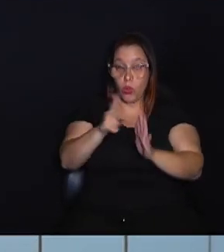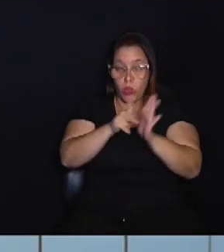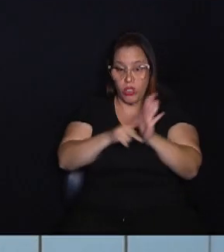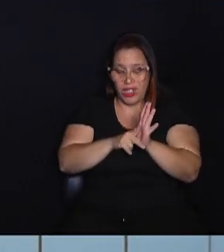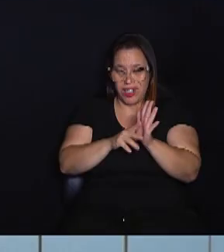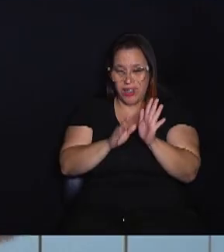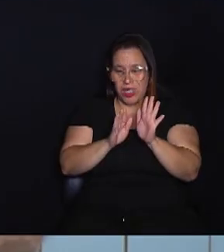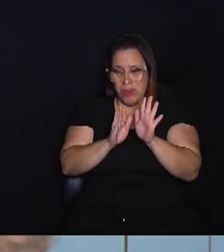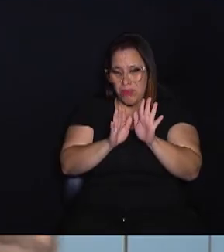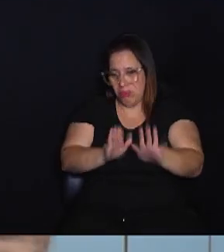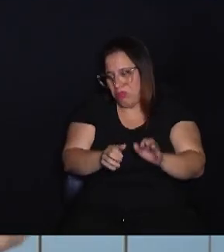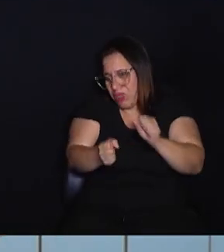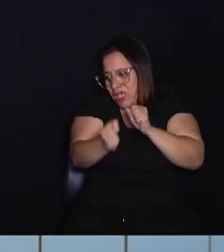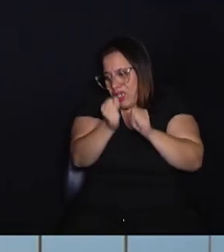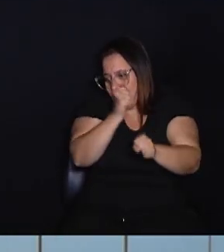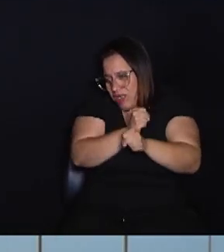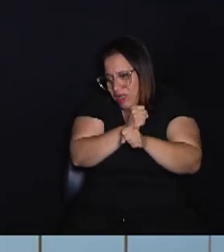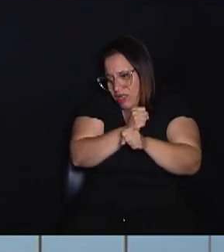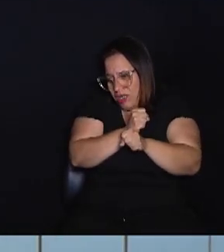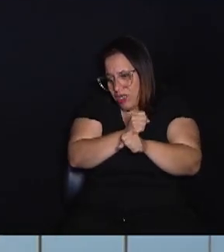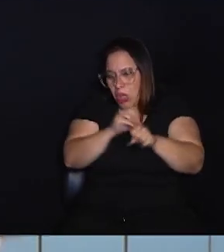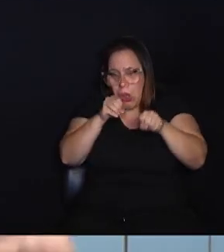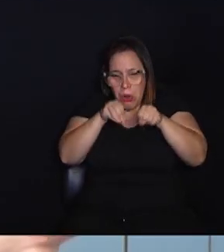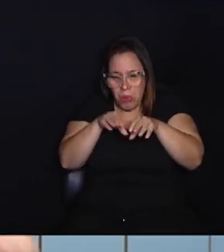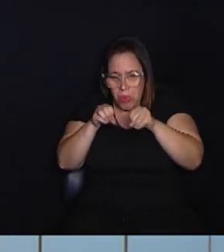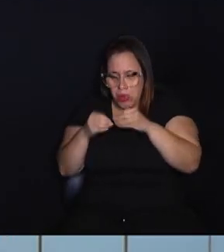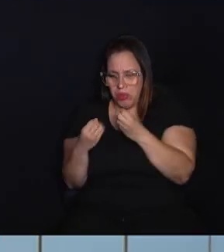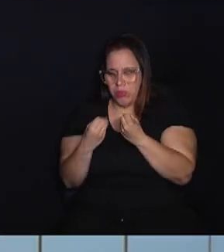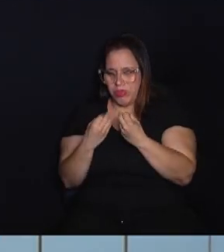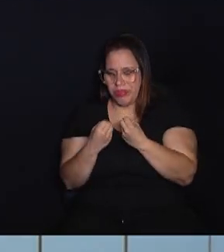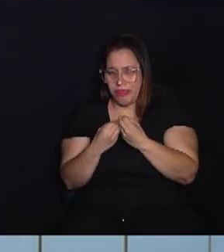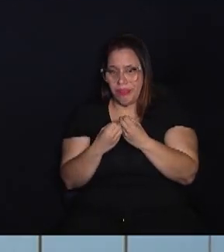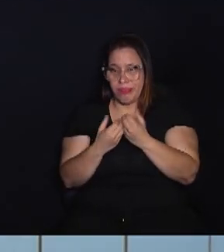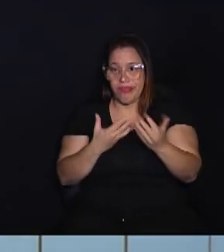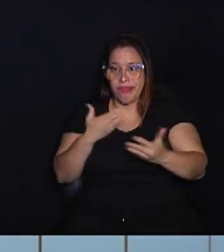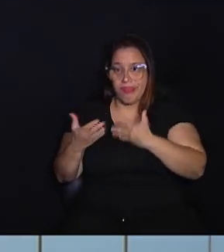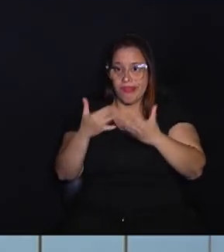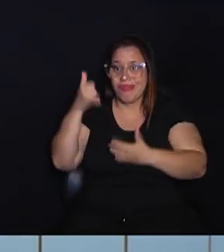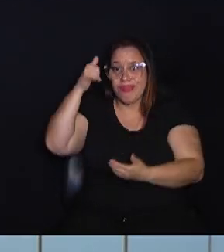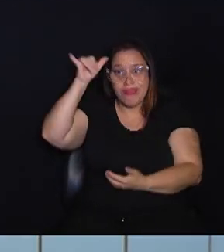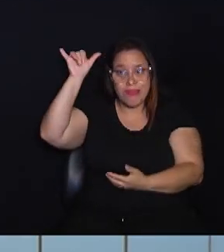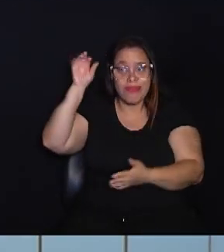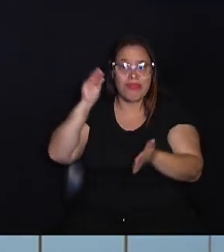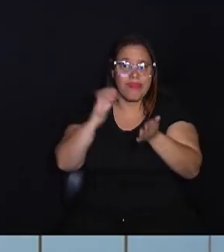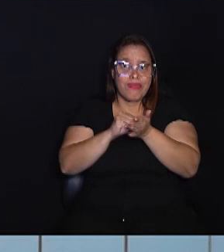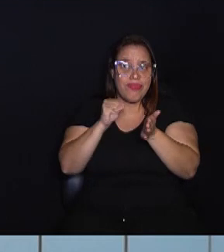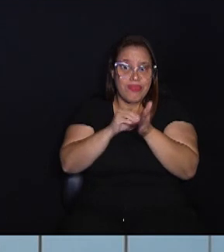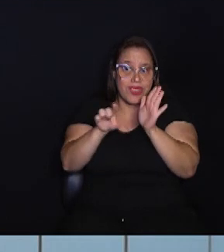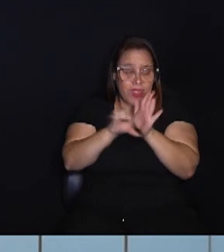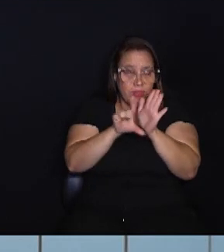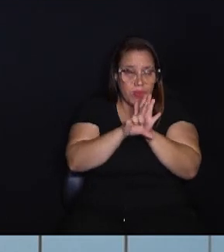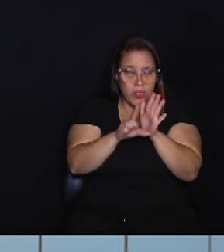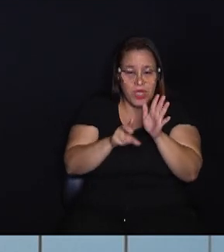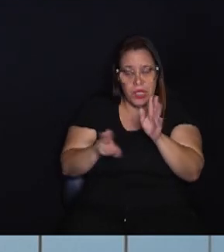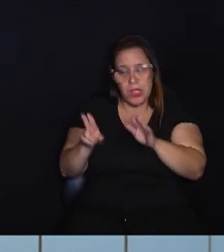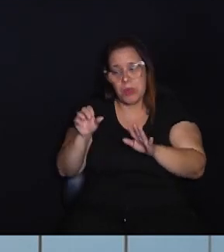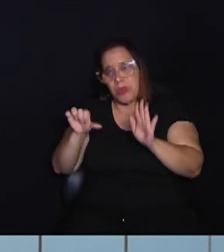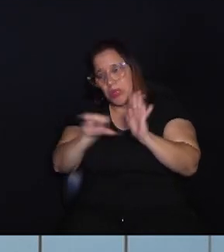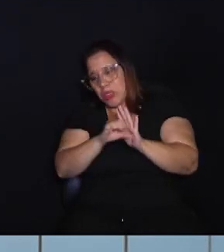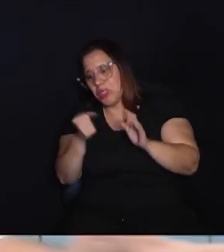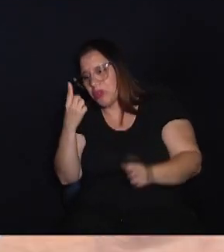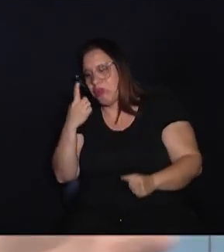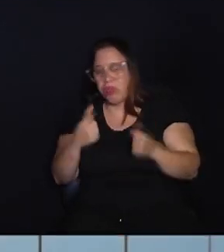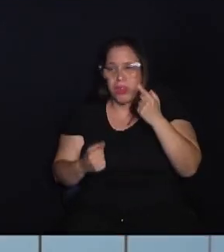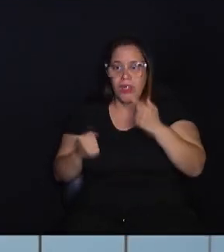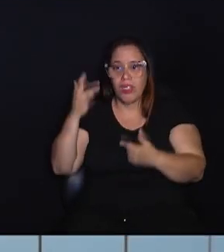às vezes, porque faltou uma orientação, faltou uma ação de prevenção, faltou uma lei, às vezes, proibindo algumas coisas. Eu acho